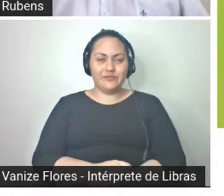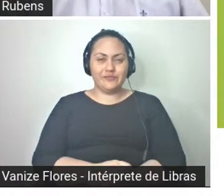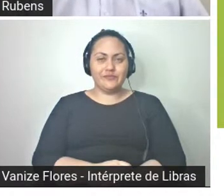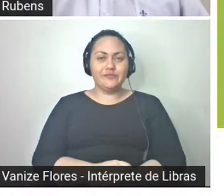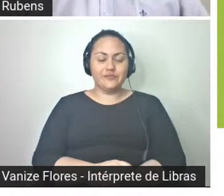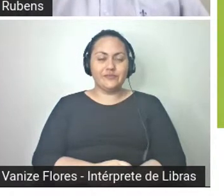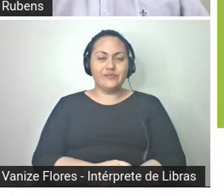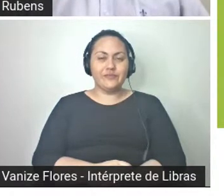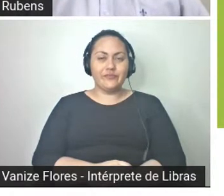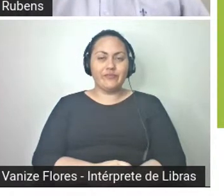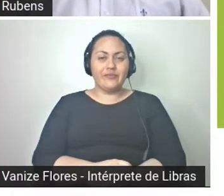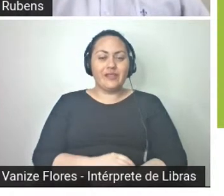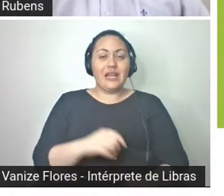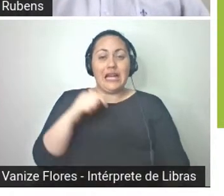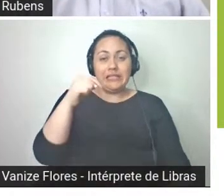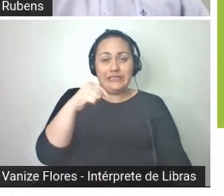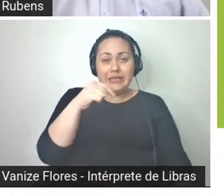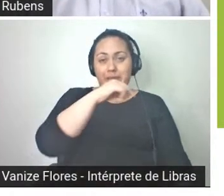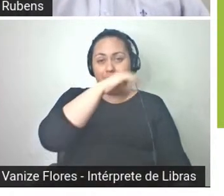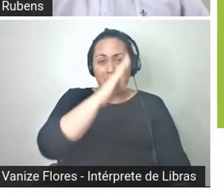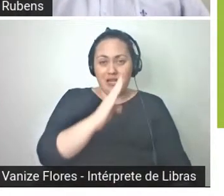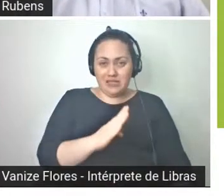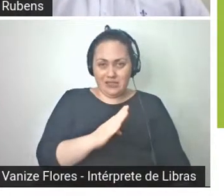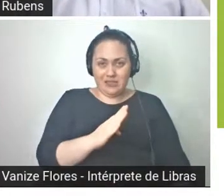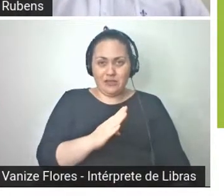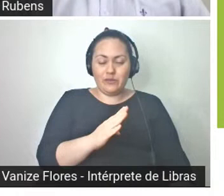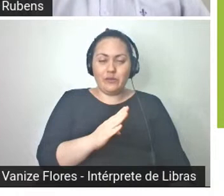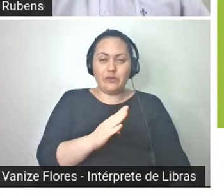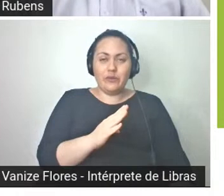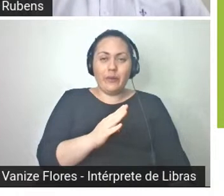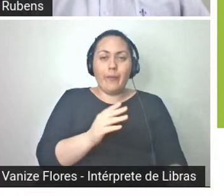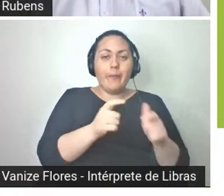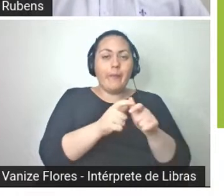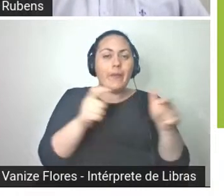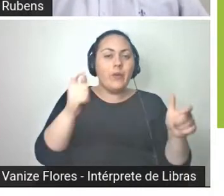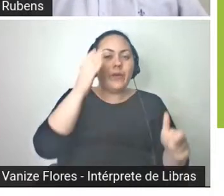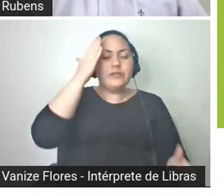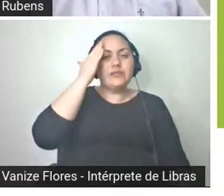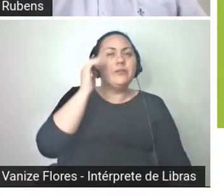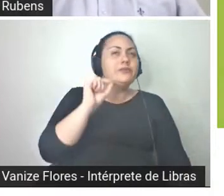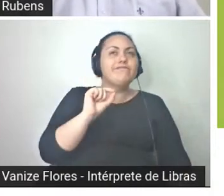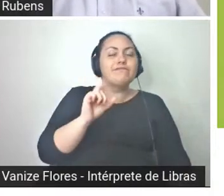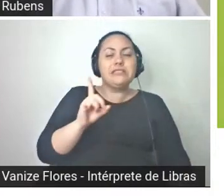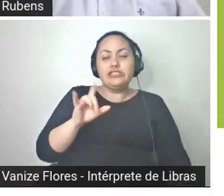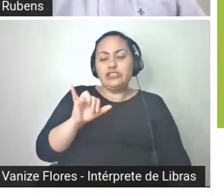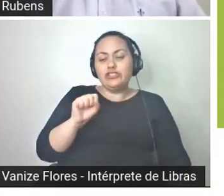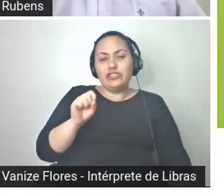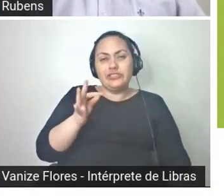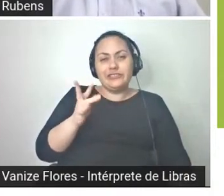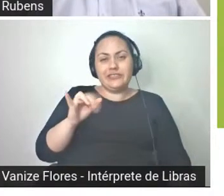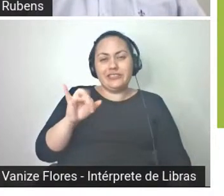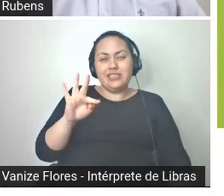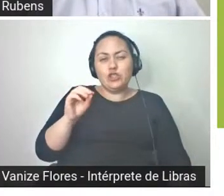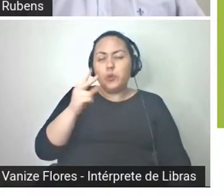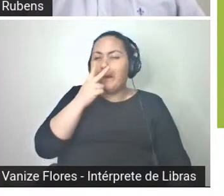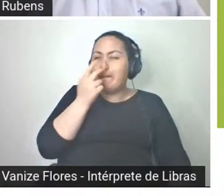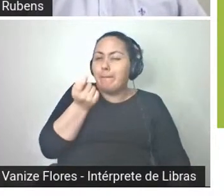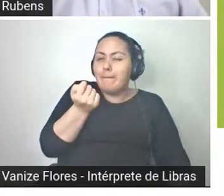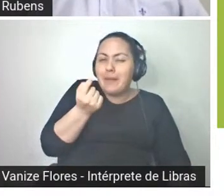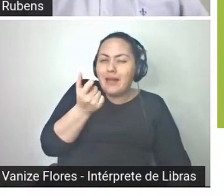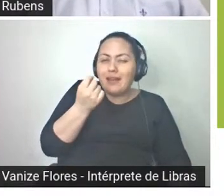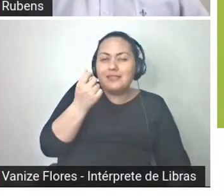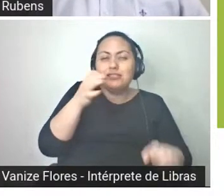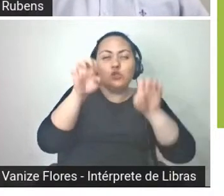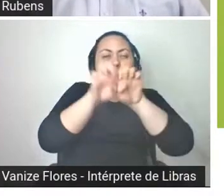Para o público brasileiro, quer dizer, o distrito é como se fosse, ele lembra uma estrutura municipal, mas é